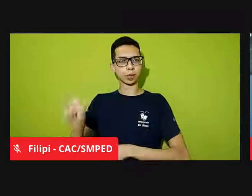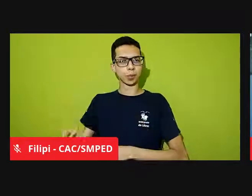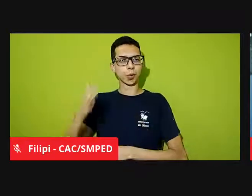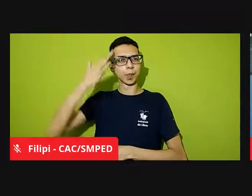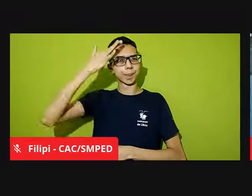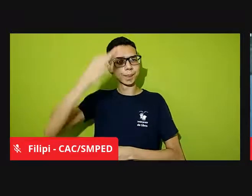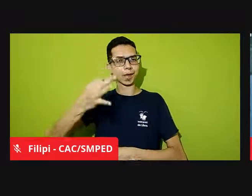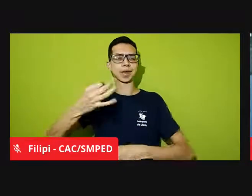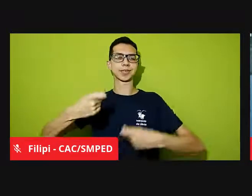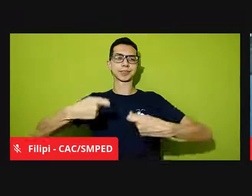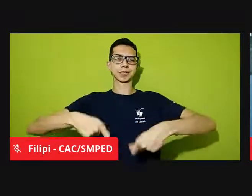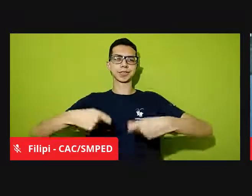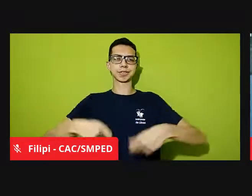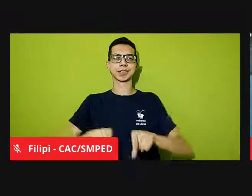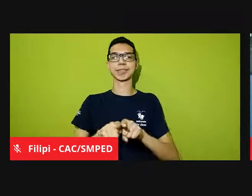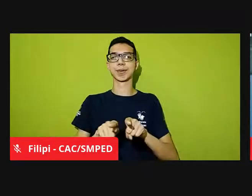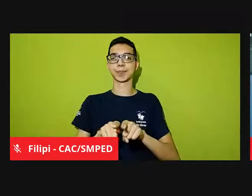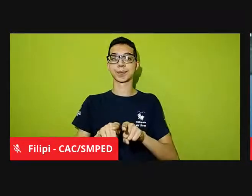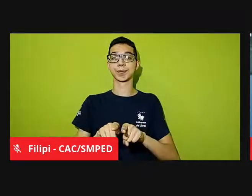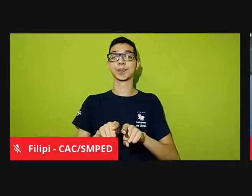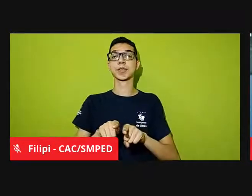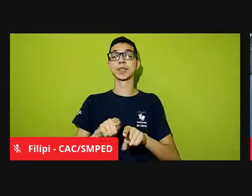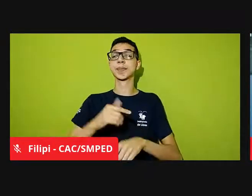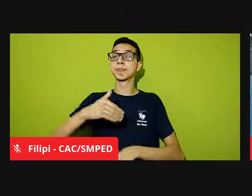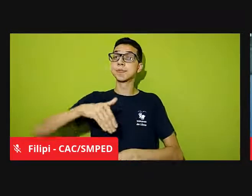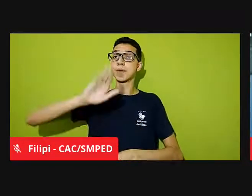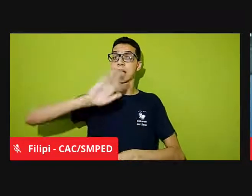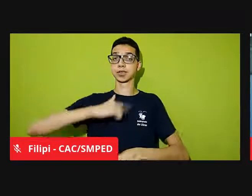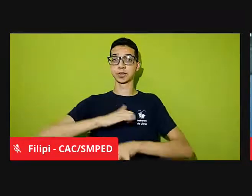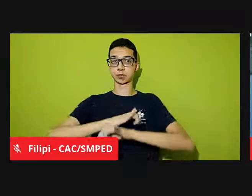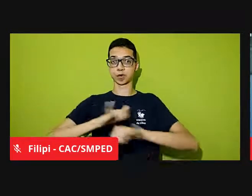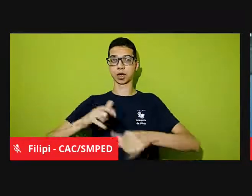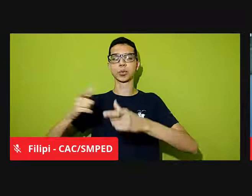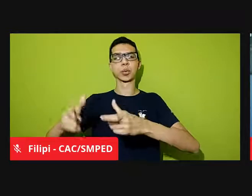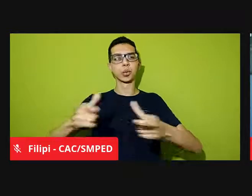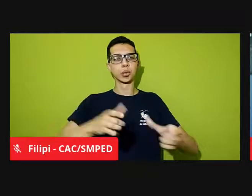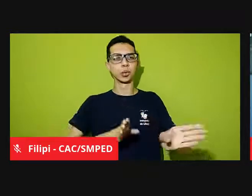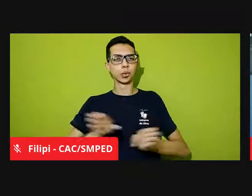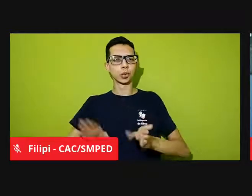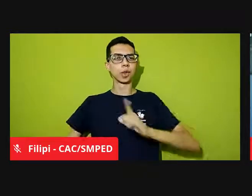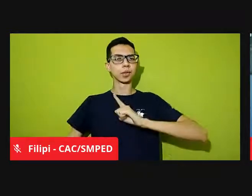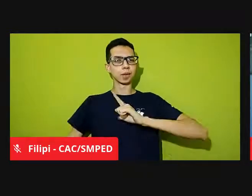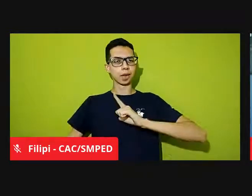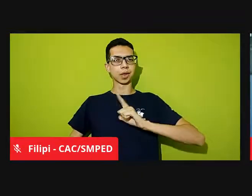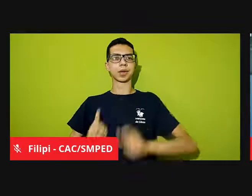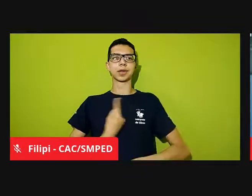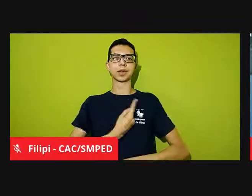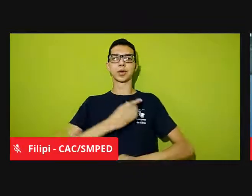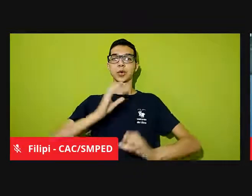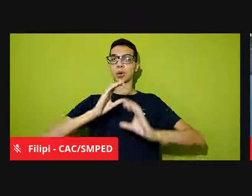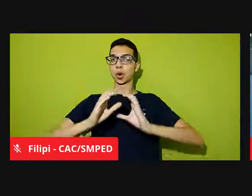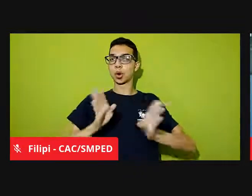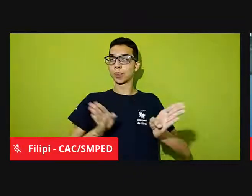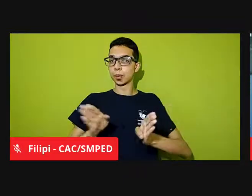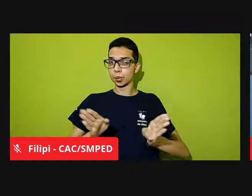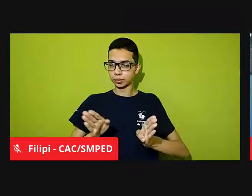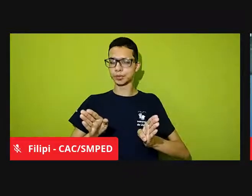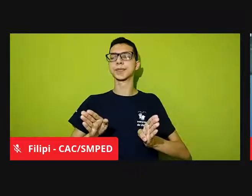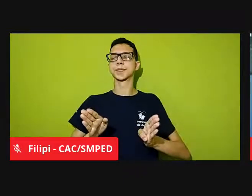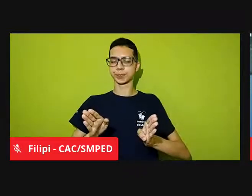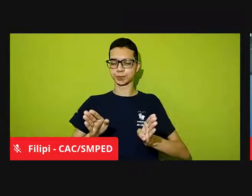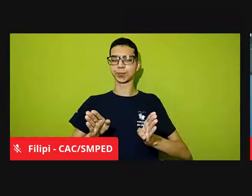Quando a gente tem espaços que são acessíveis, quando a gente se comunica de forma acessível, produz